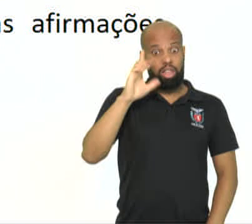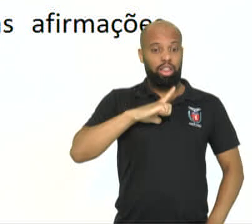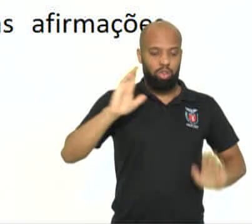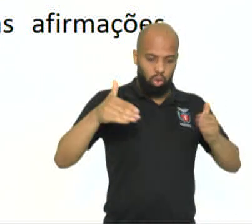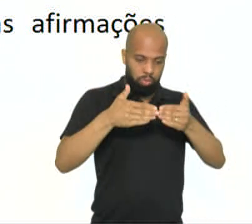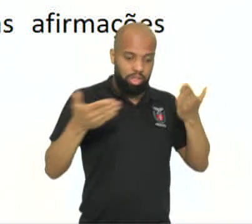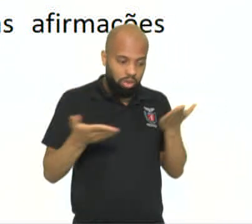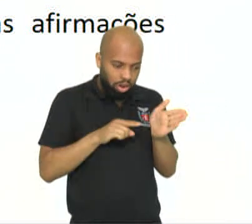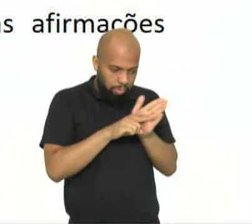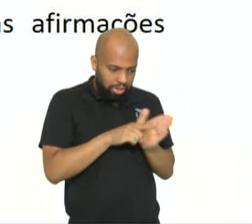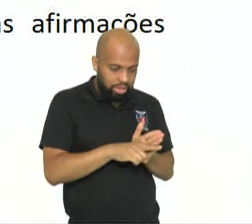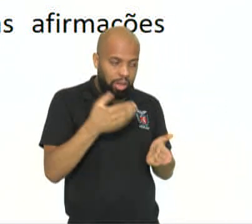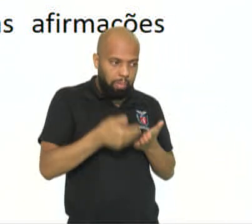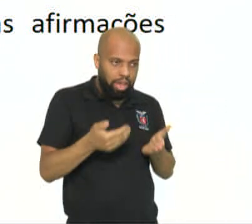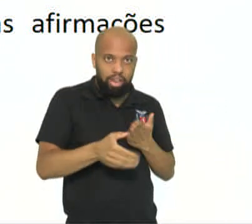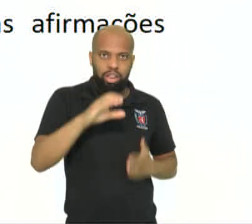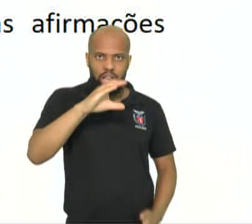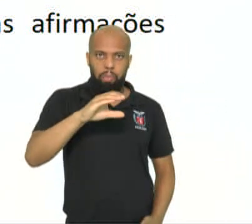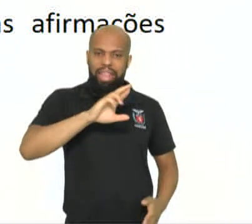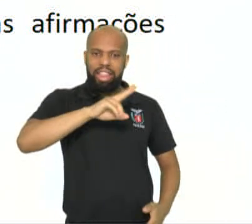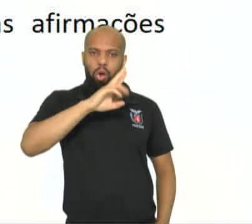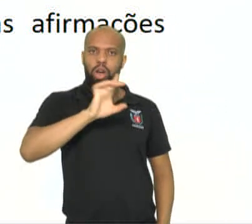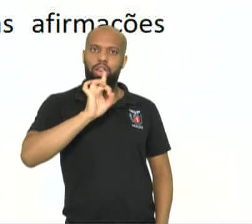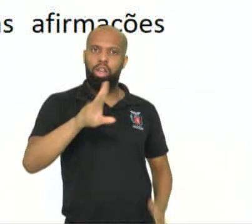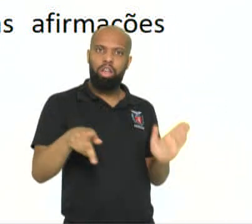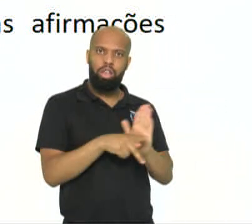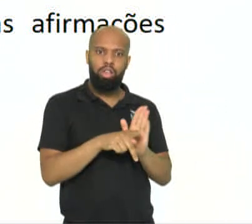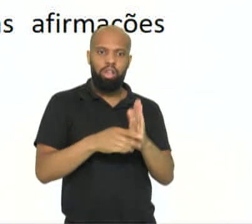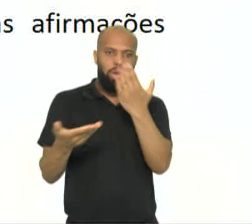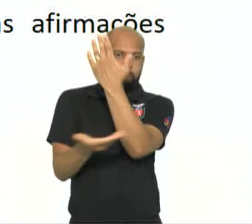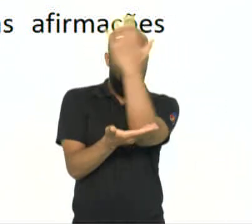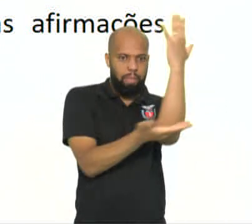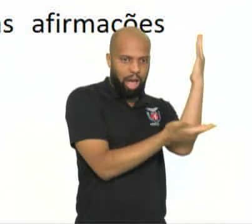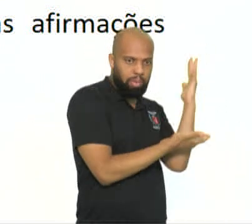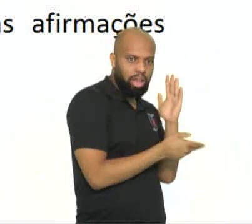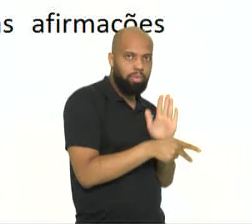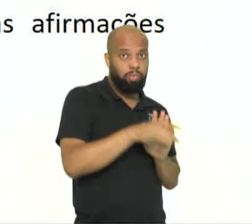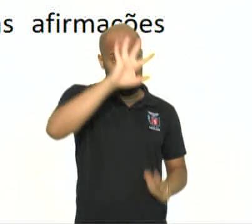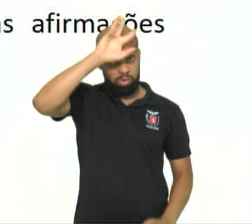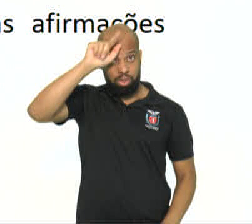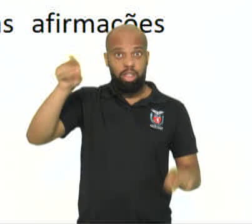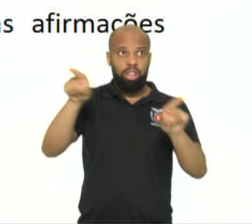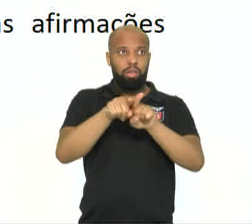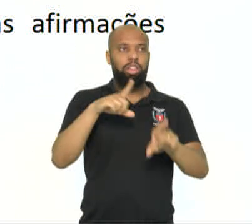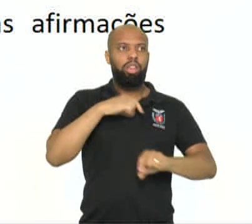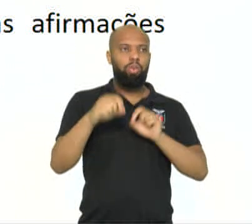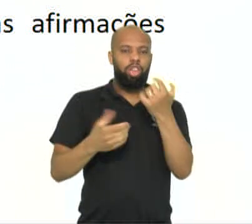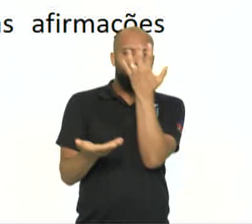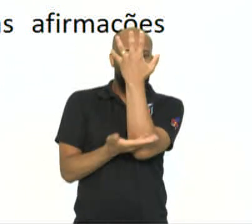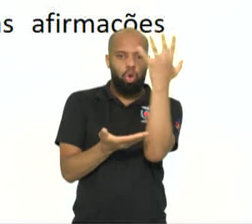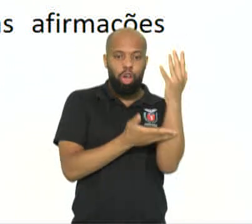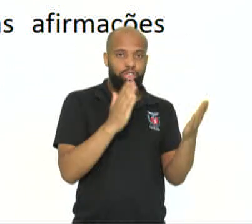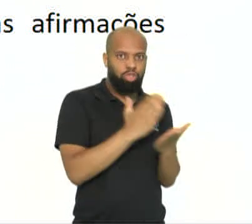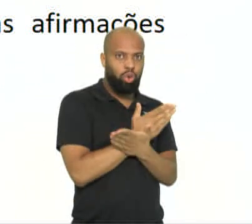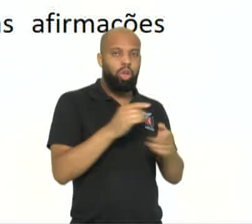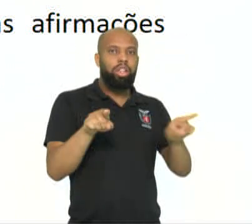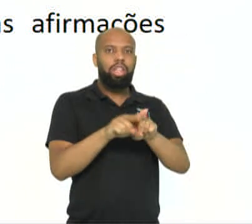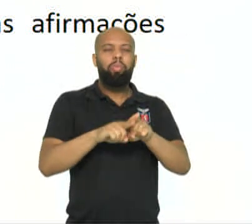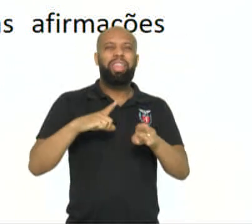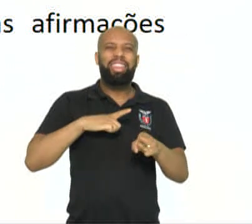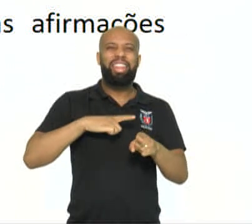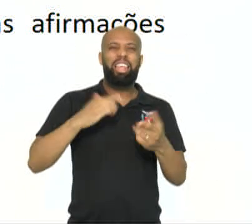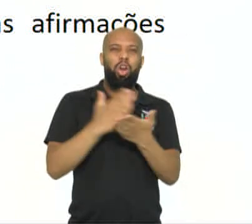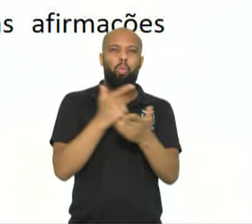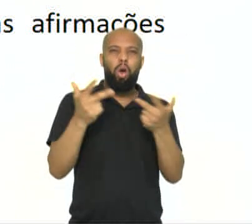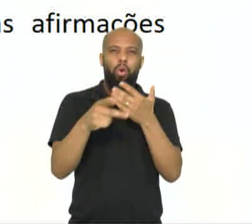essa pesquisa, a perda de carbono não se restringe apenas ao desmatamento da Amazônia, mas também ao corte seletivo, aos efeitos de borda e à